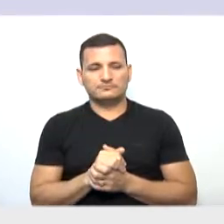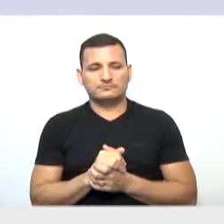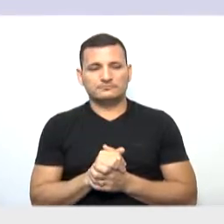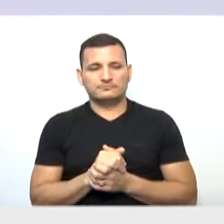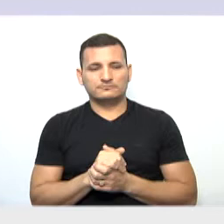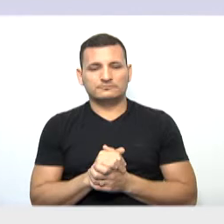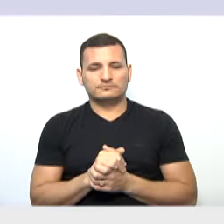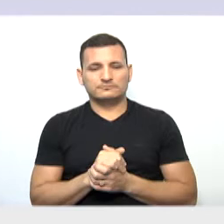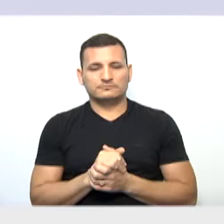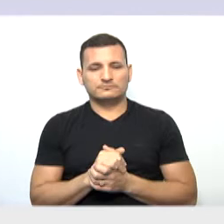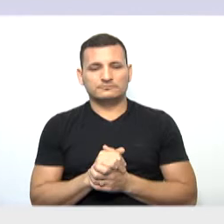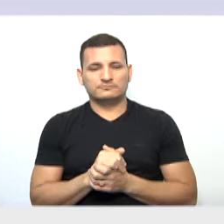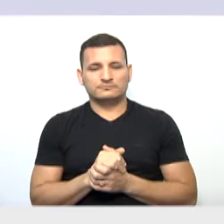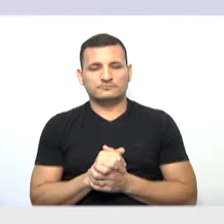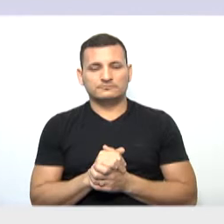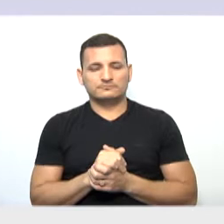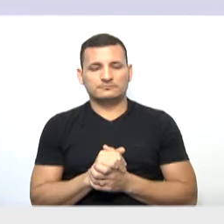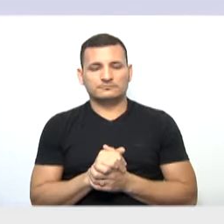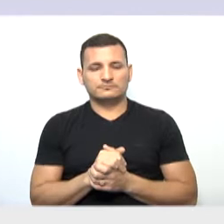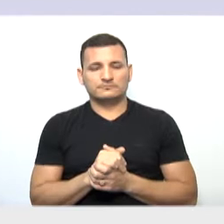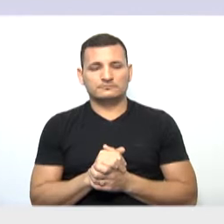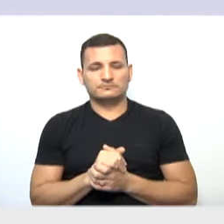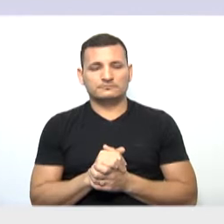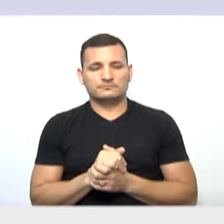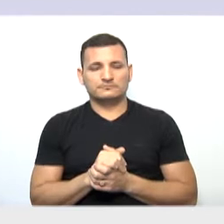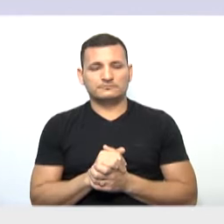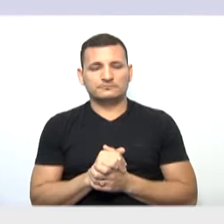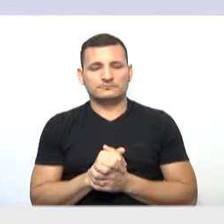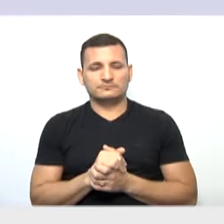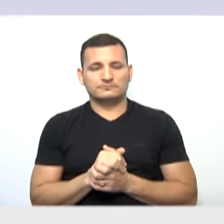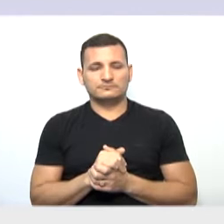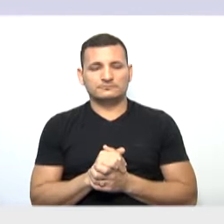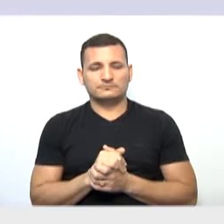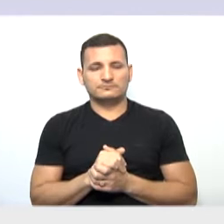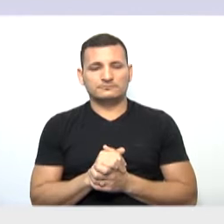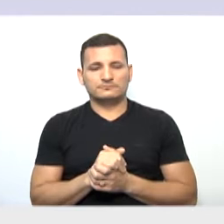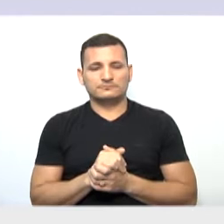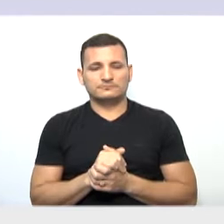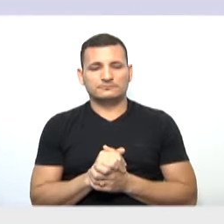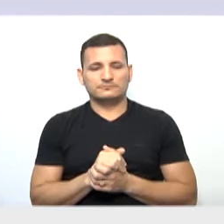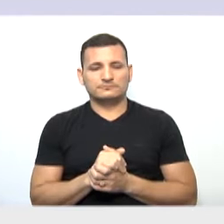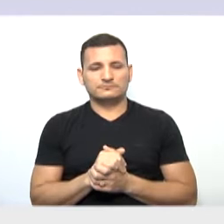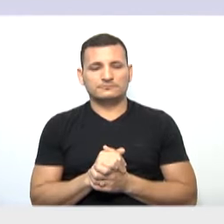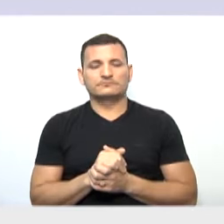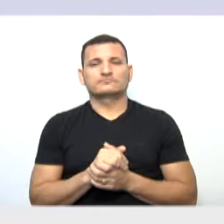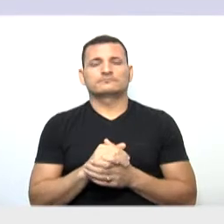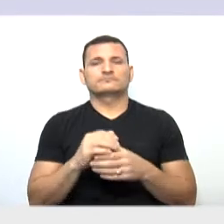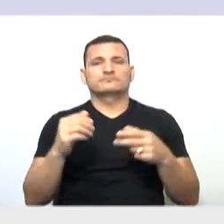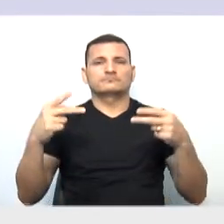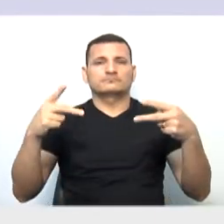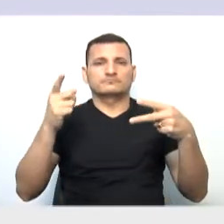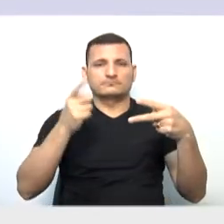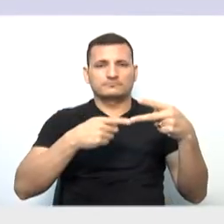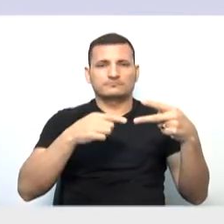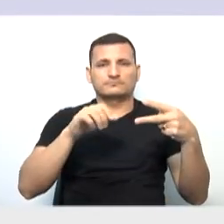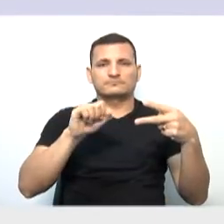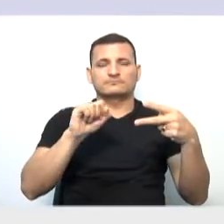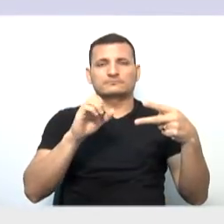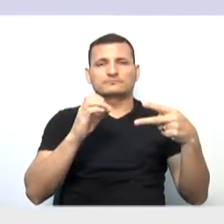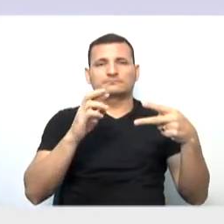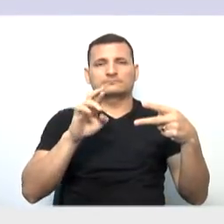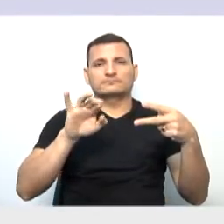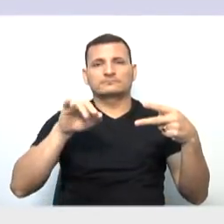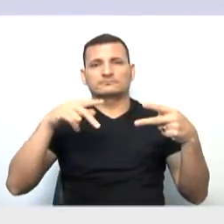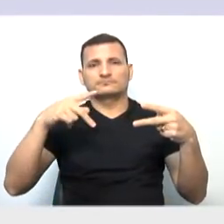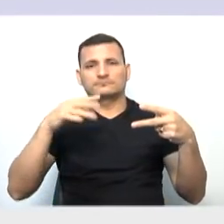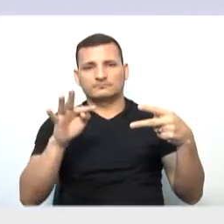minha chaves e terminei, fecha a tag script.